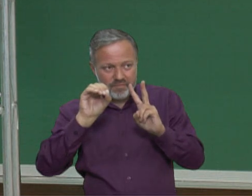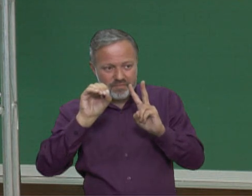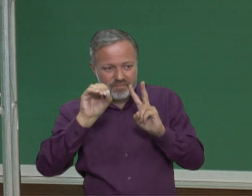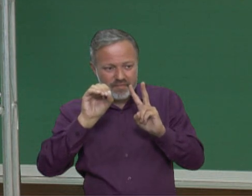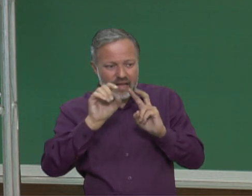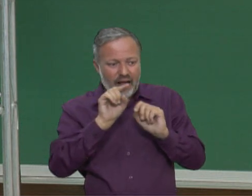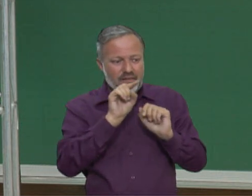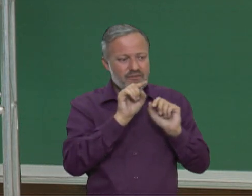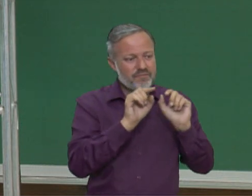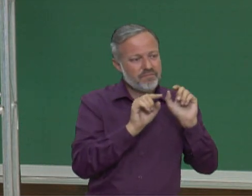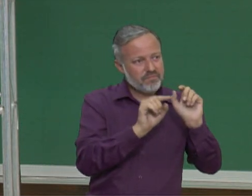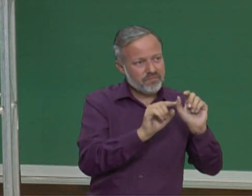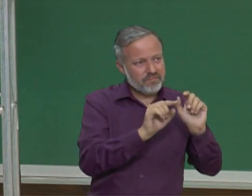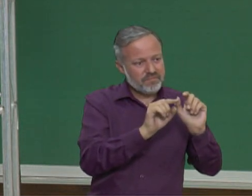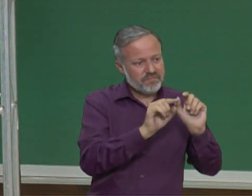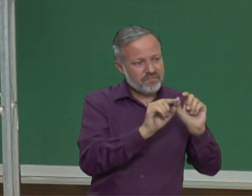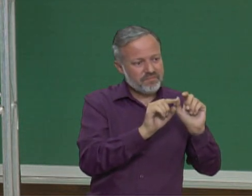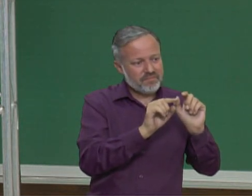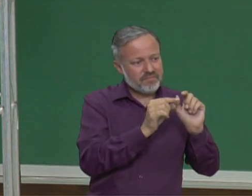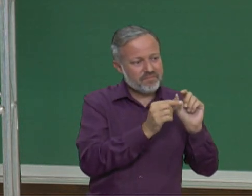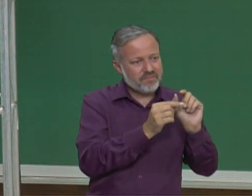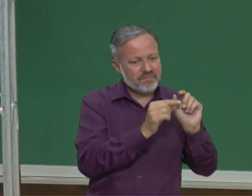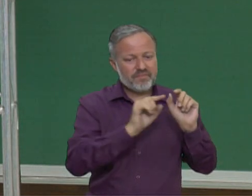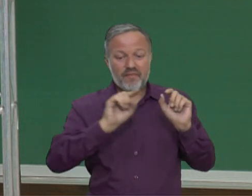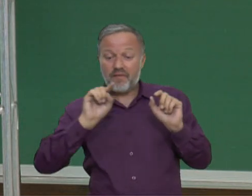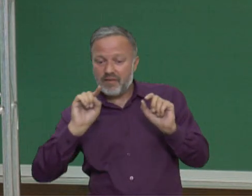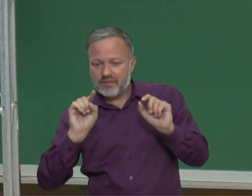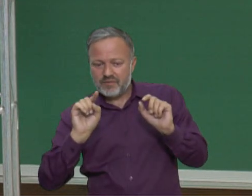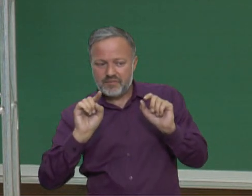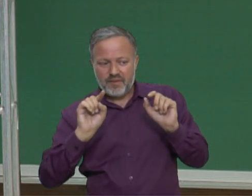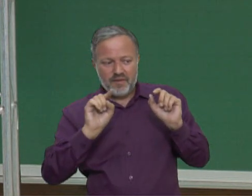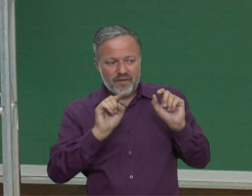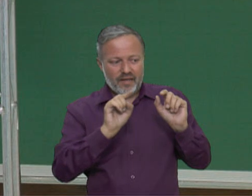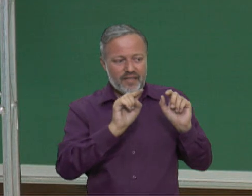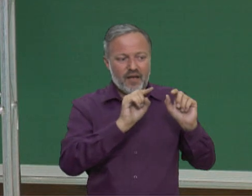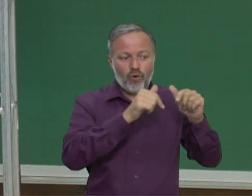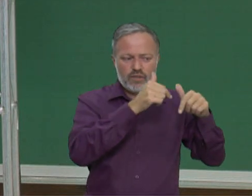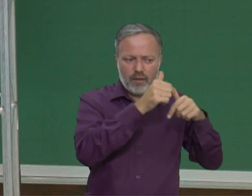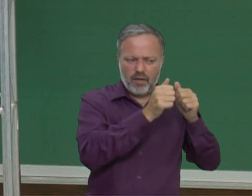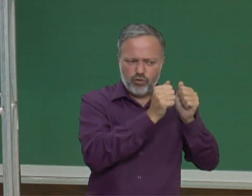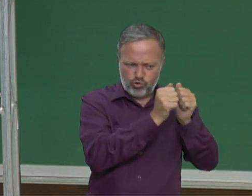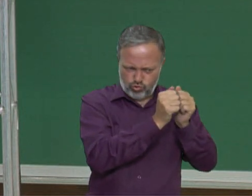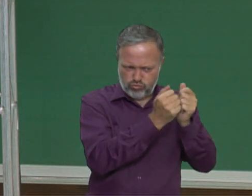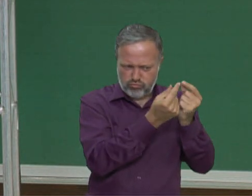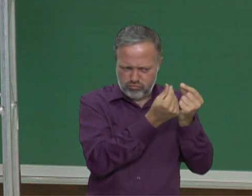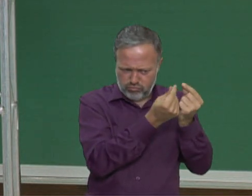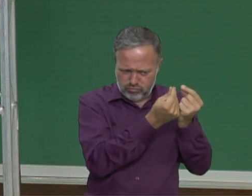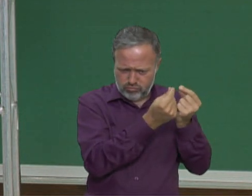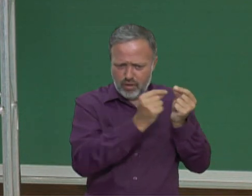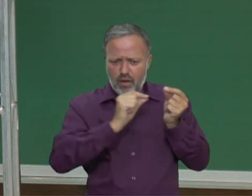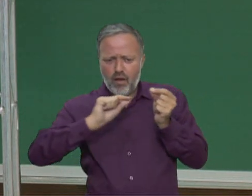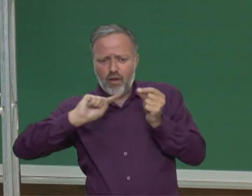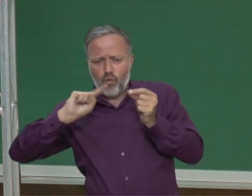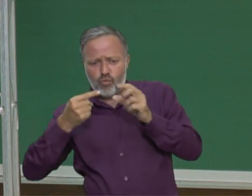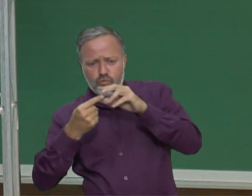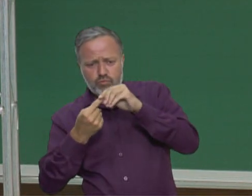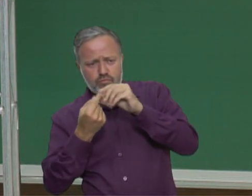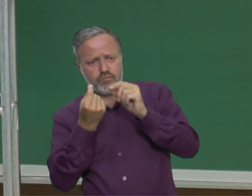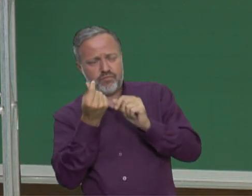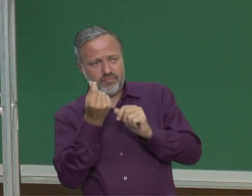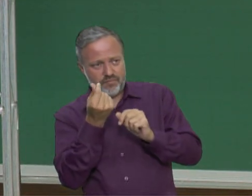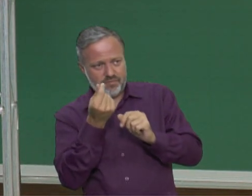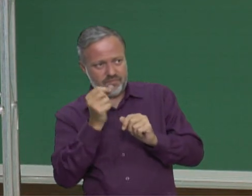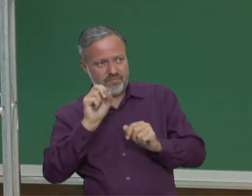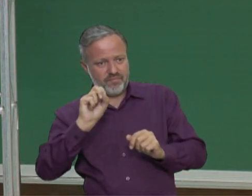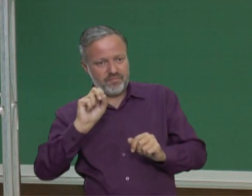mercado comum, tá? Moeda única, que é o euro, compondo então um conjunto de União Econômica e União